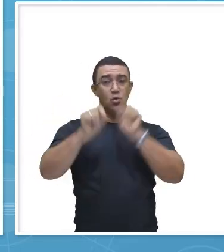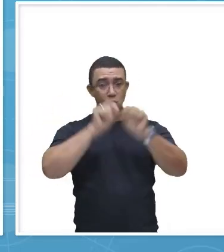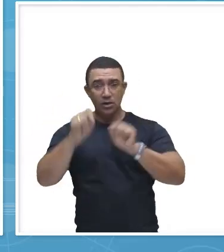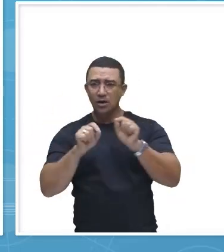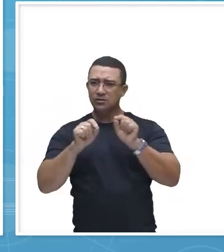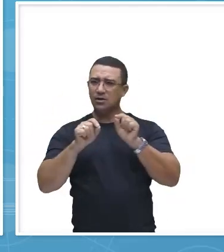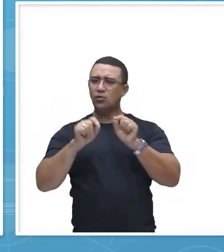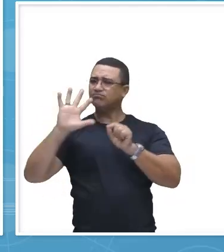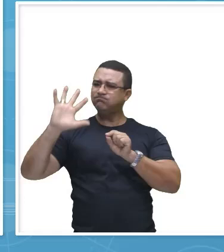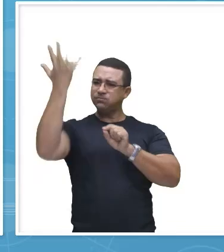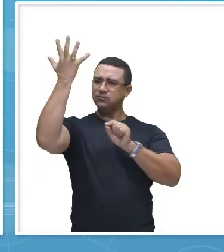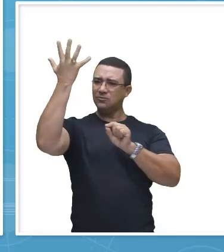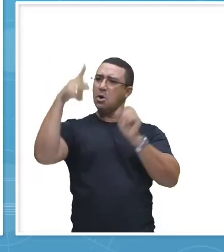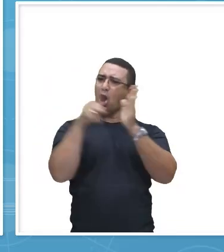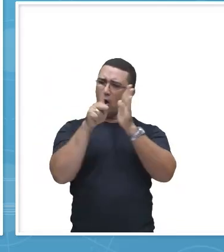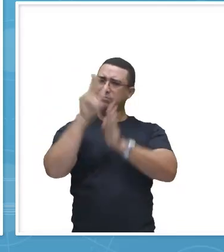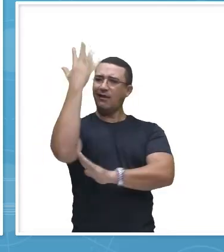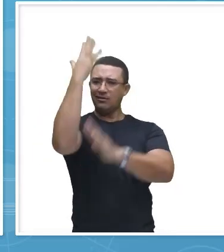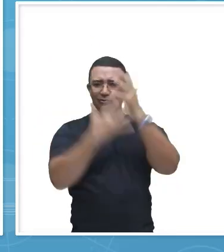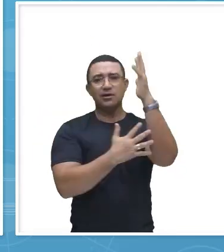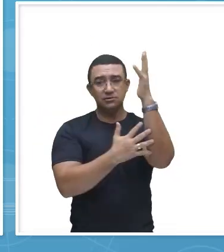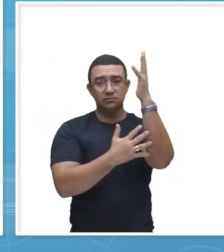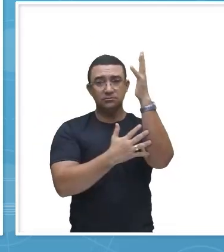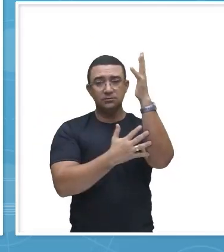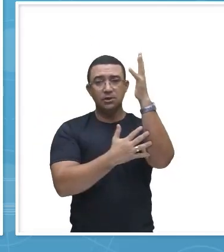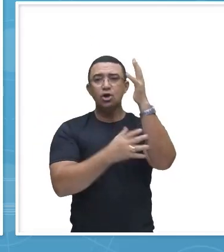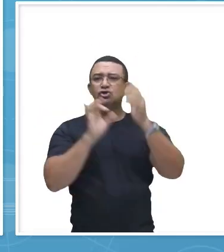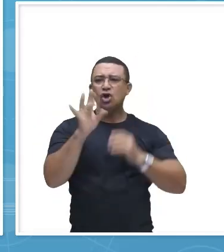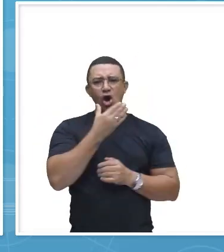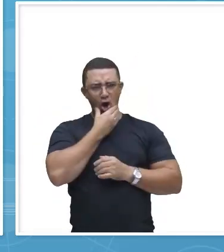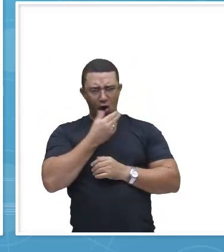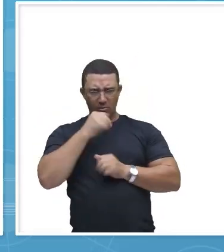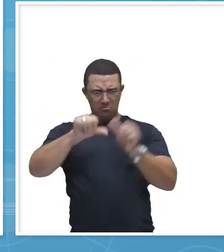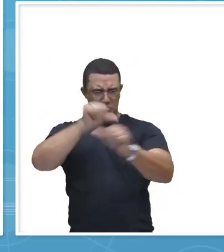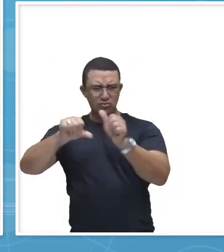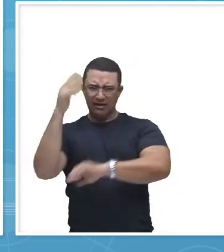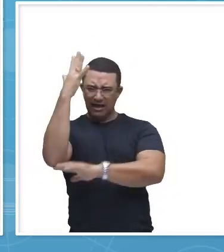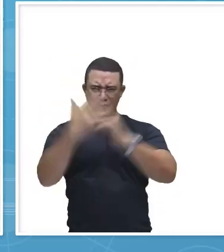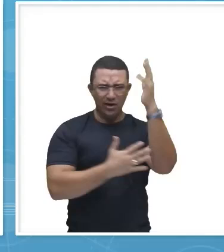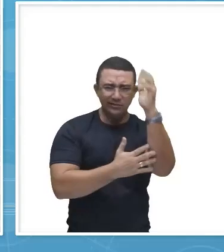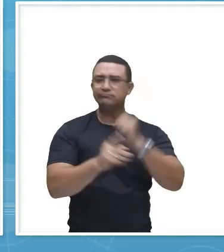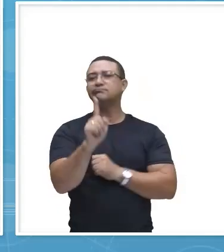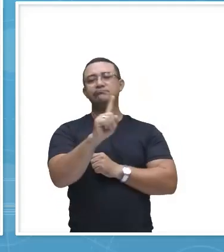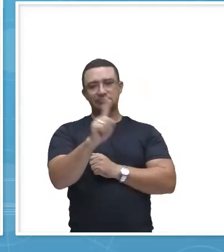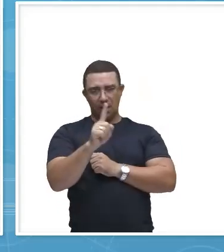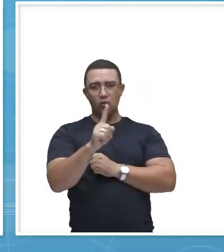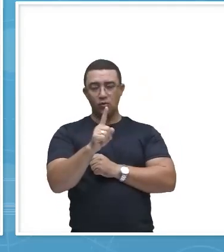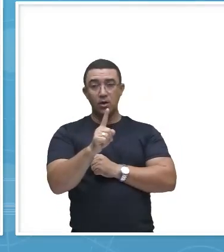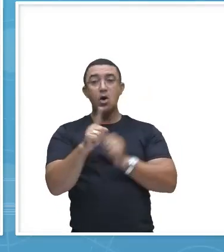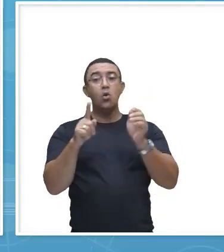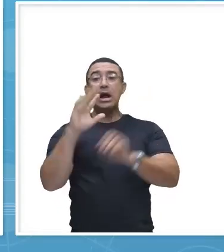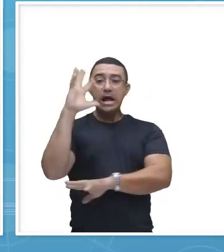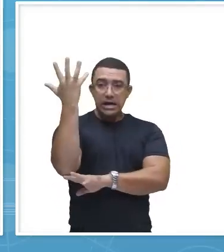natureza. Não é só o homem que modifica a natureza. Não é só o homem. Né? Nós modificamos sim o meio ambiente quando a